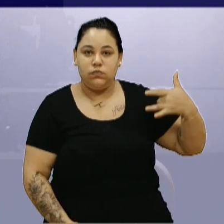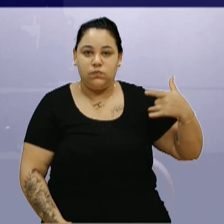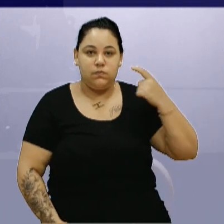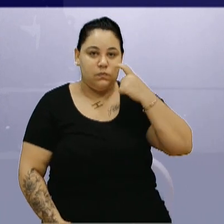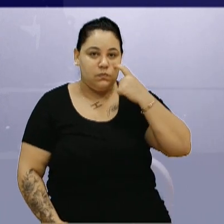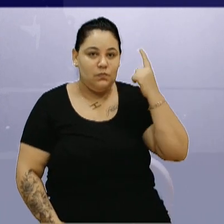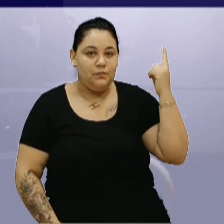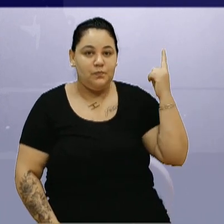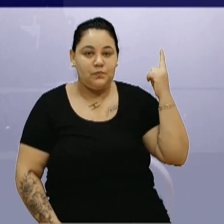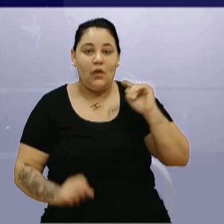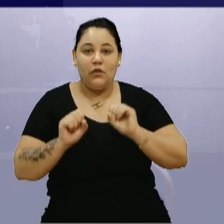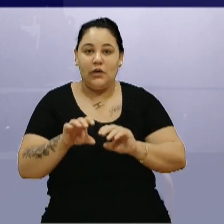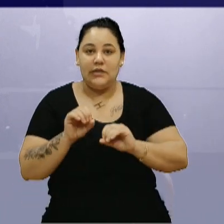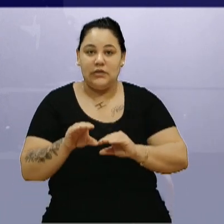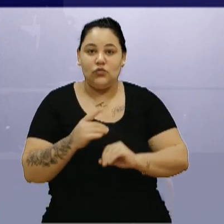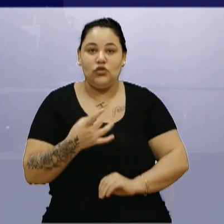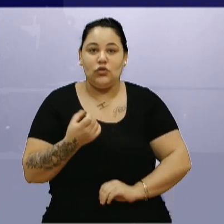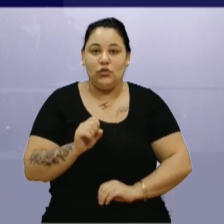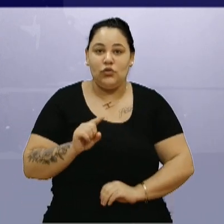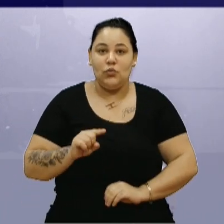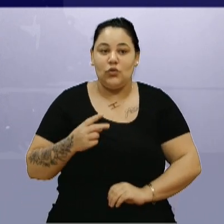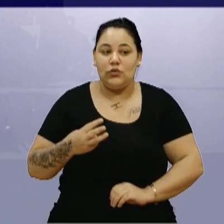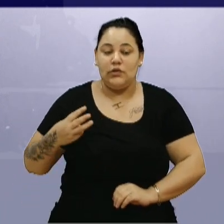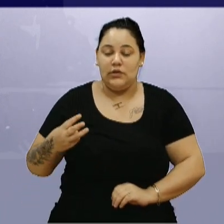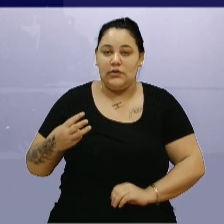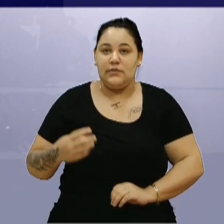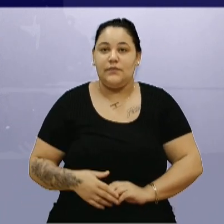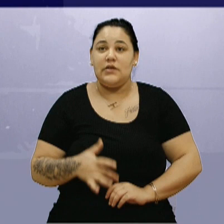Educação, 18,33%. Saúde, 23,20%.